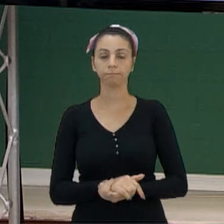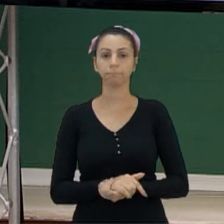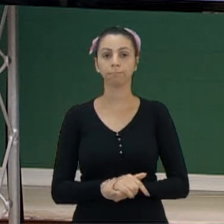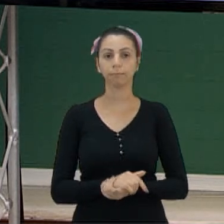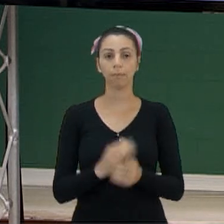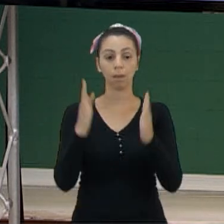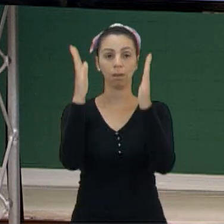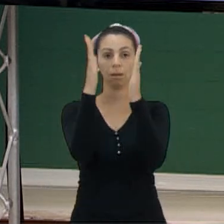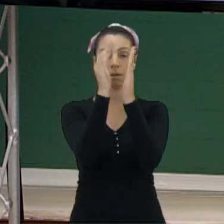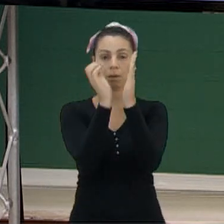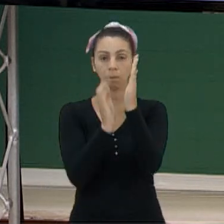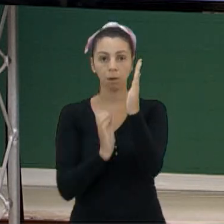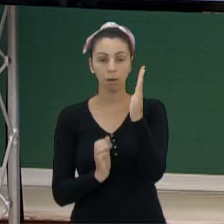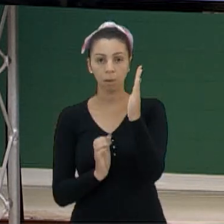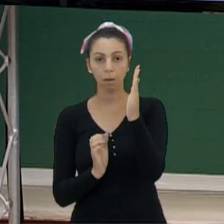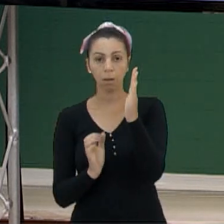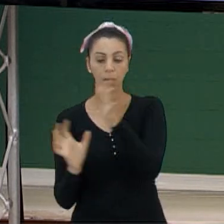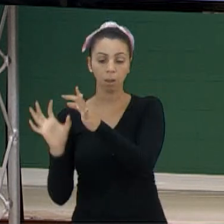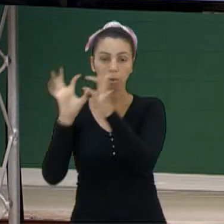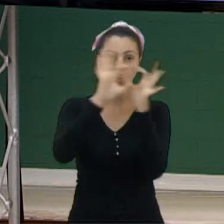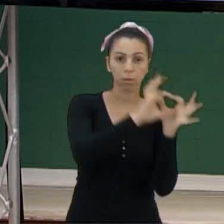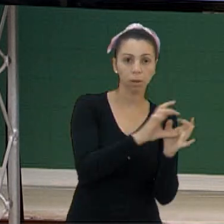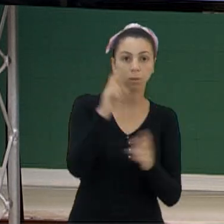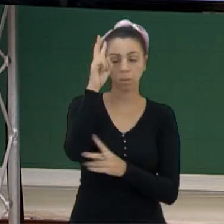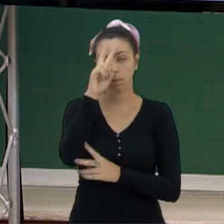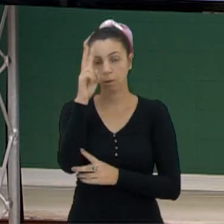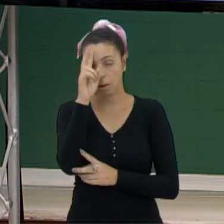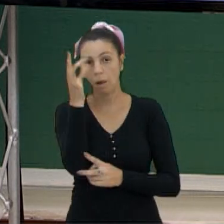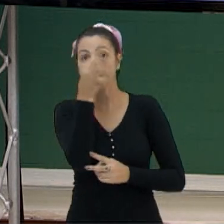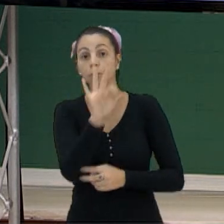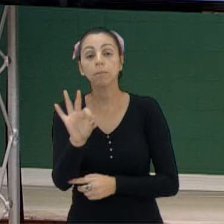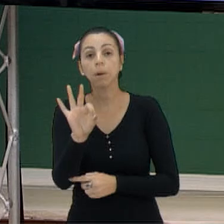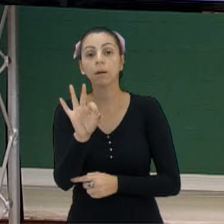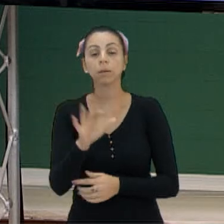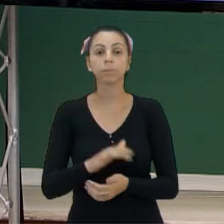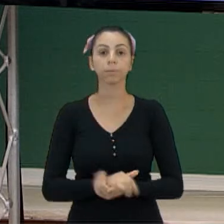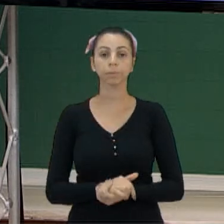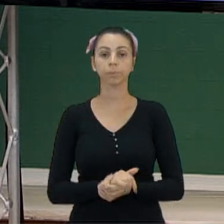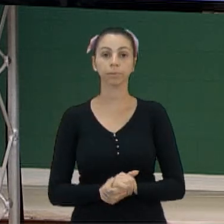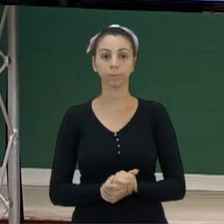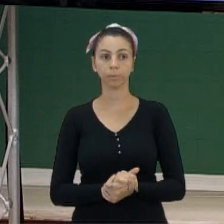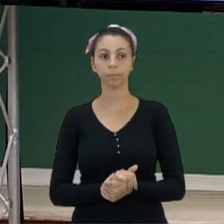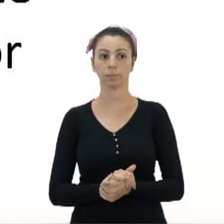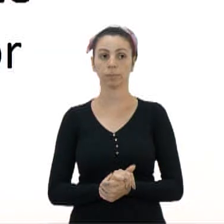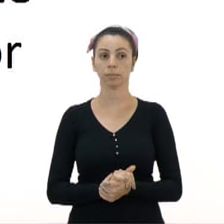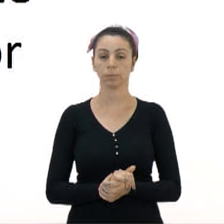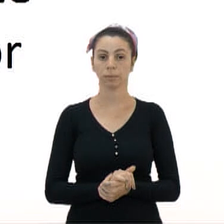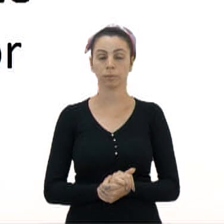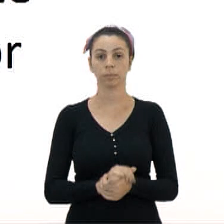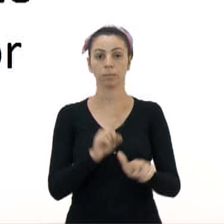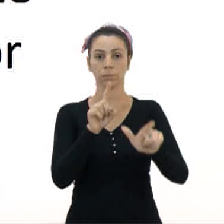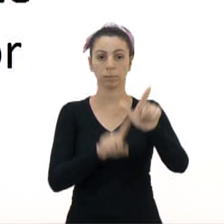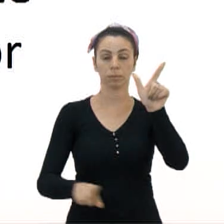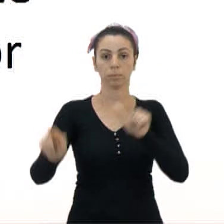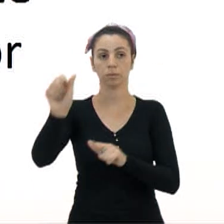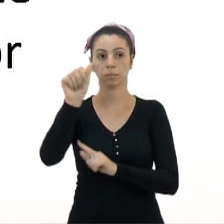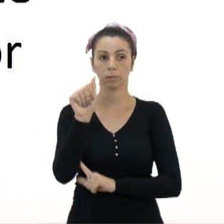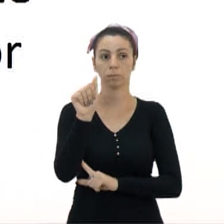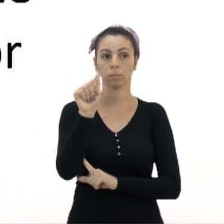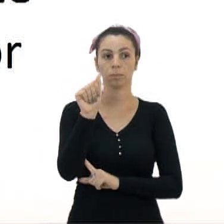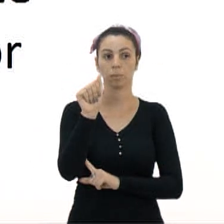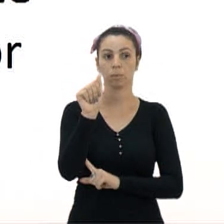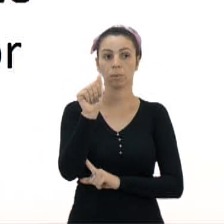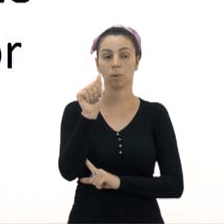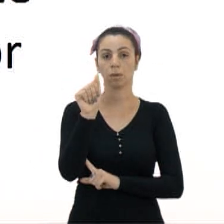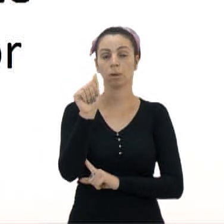Sobre o Barroco e seu contexto histórico, é correto afirmar que, tudo aquilo que a gente já falou, tá? Letra A, sua